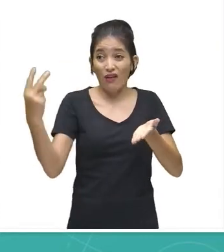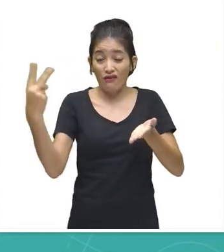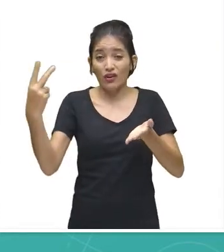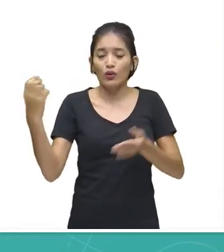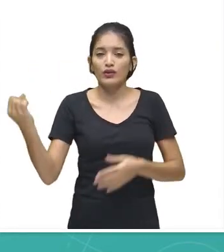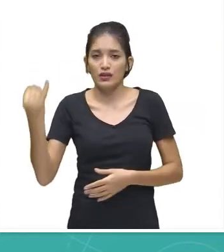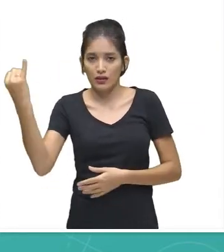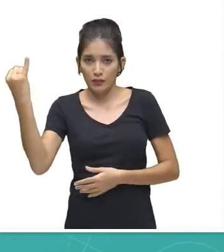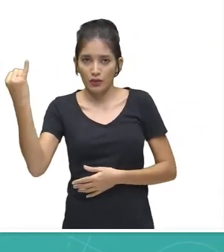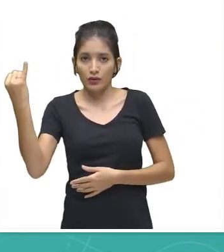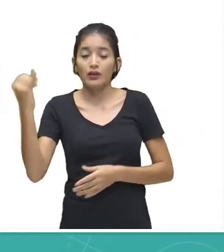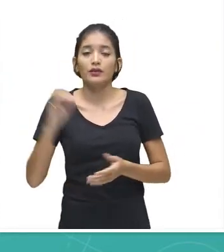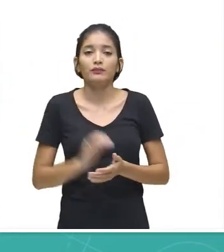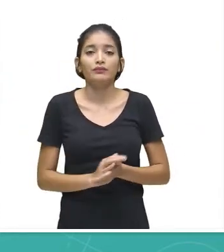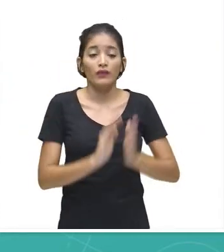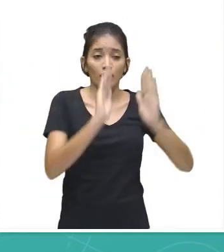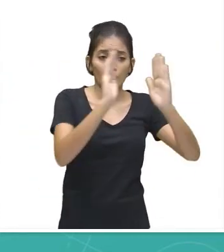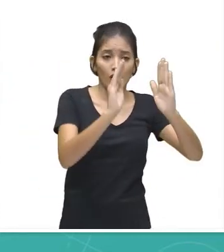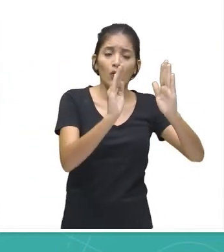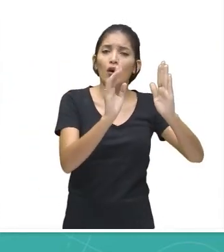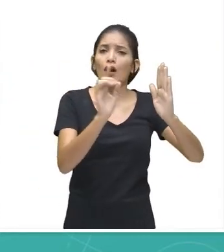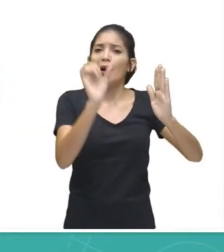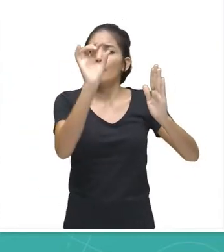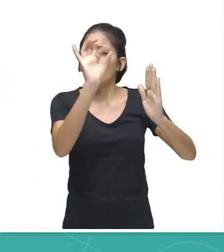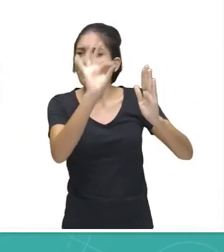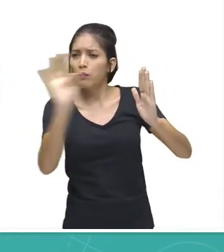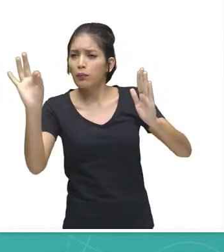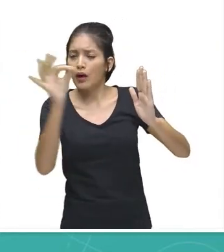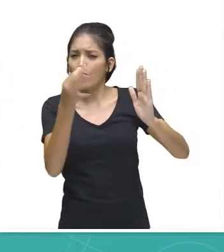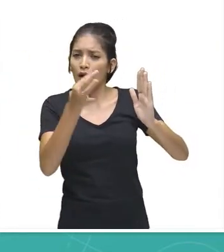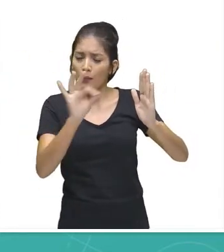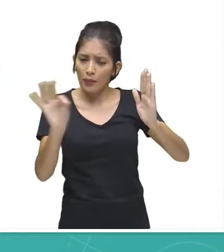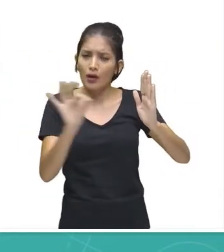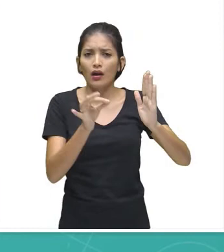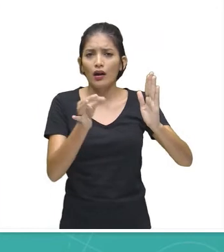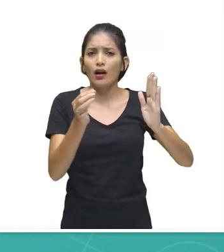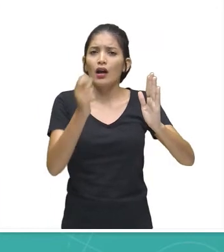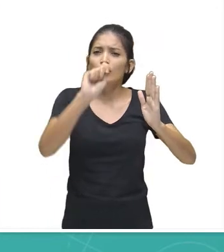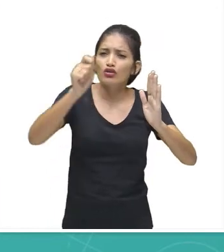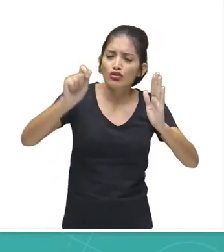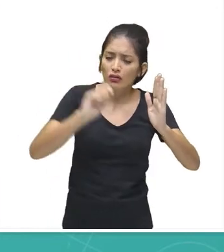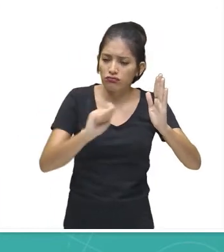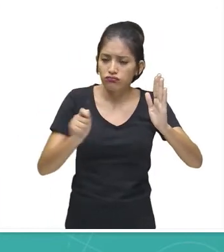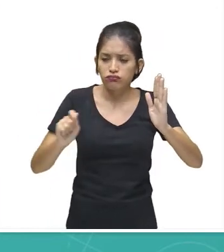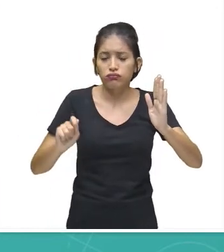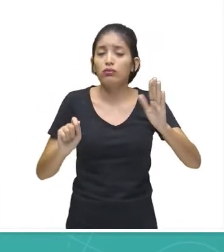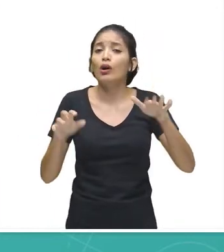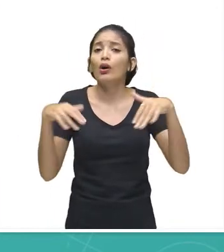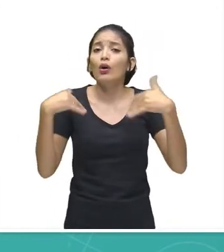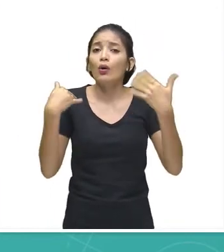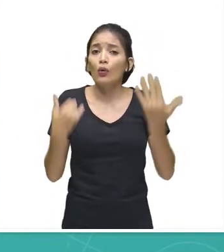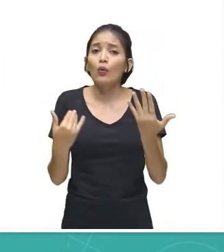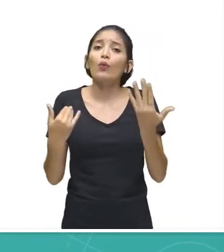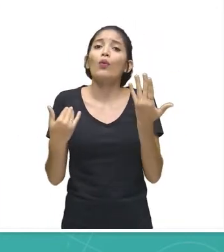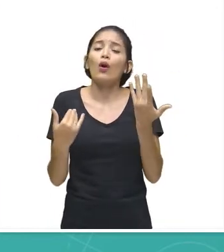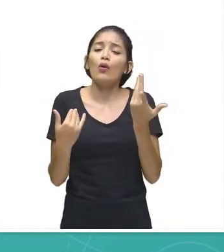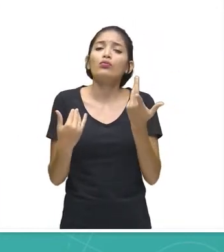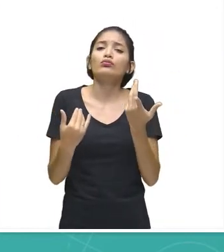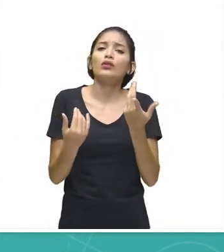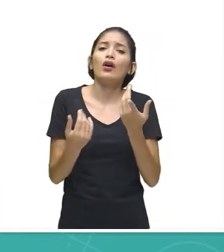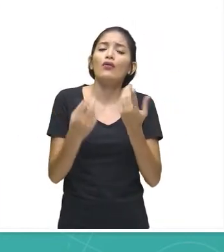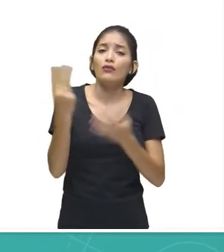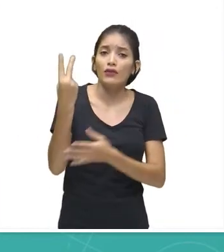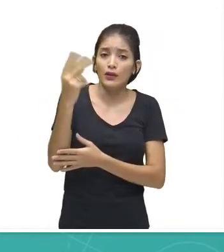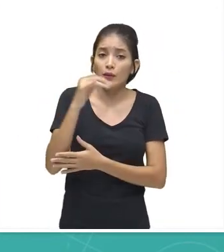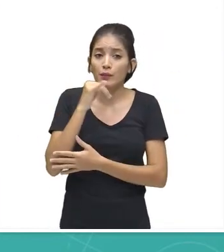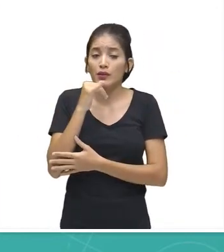Ao lado de cada valor, anote a colocação que você daria a este tipo de valor. Vocês